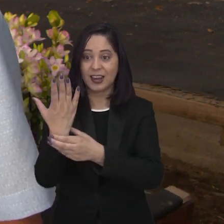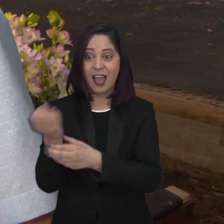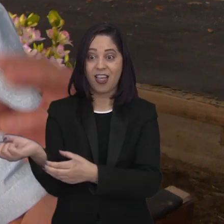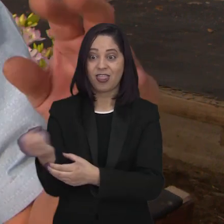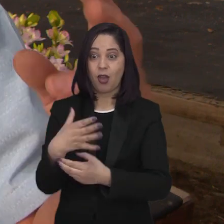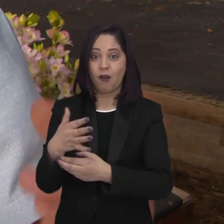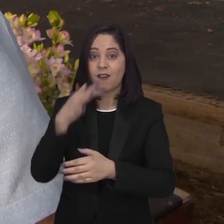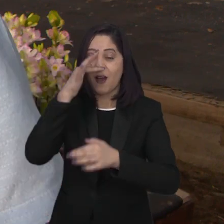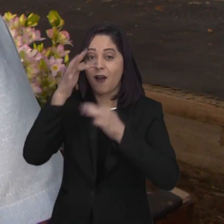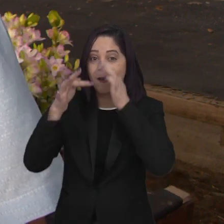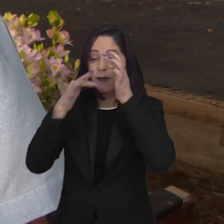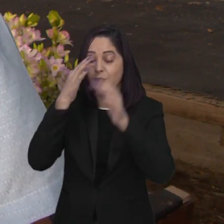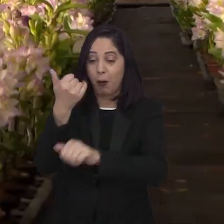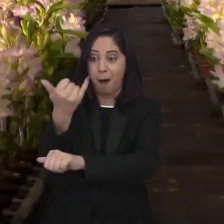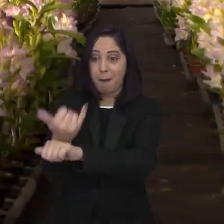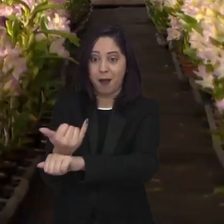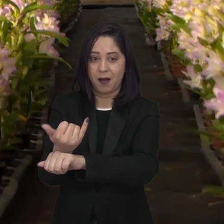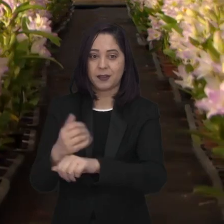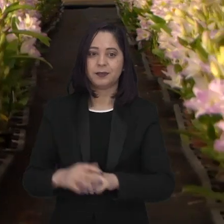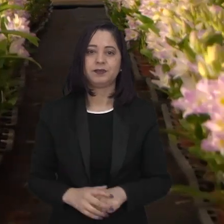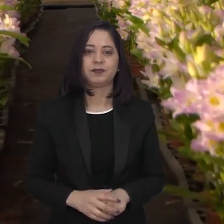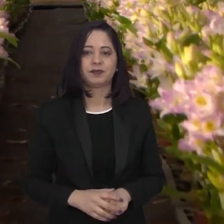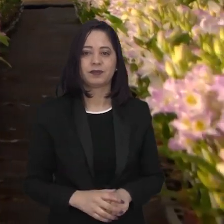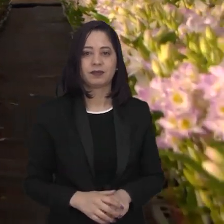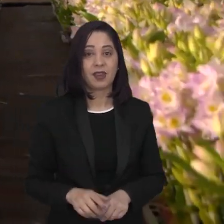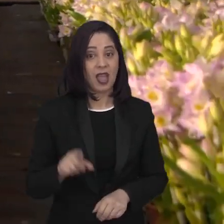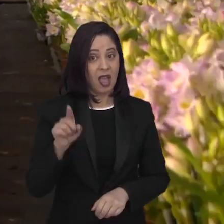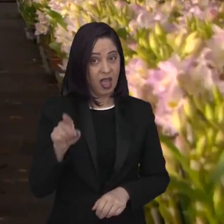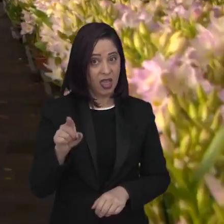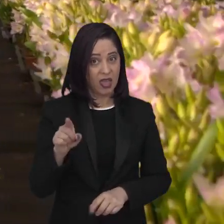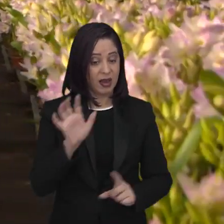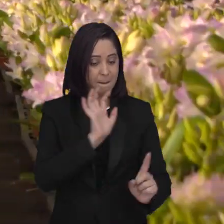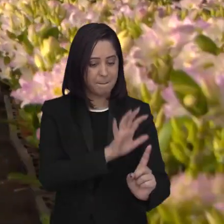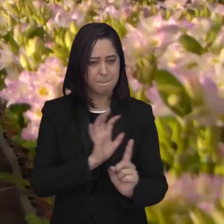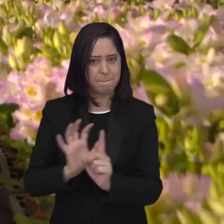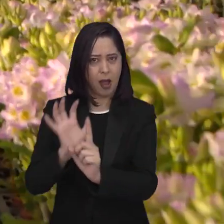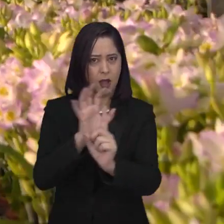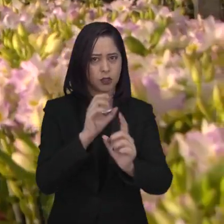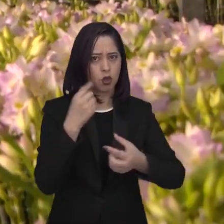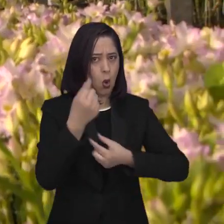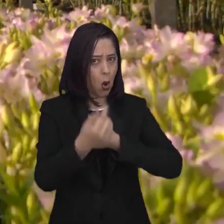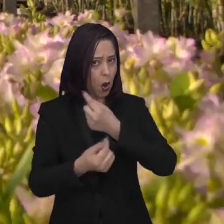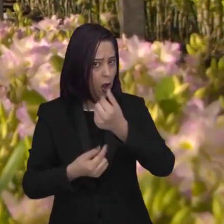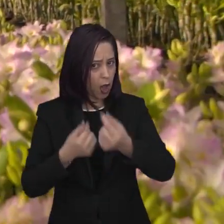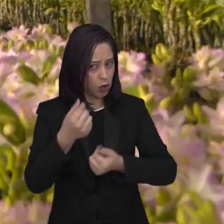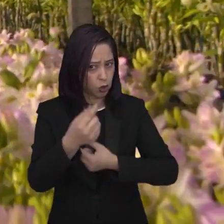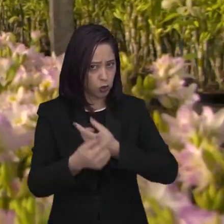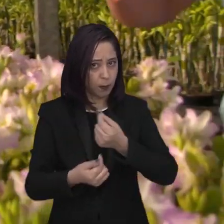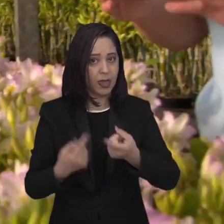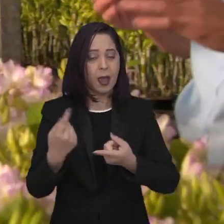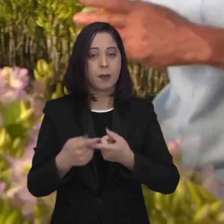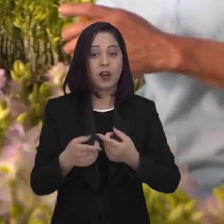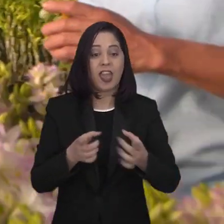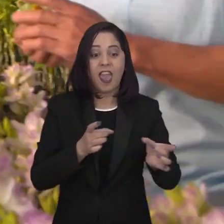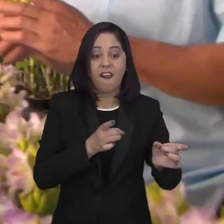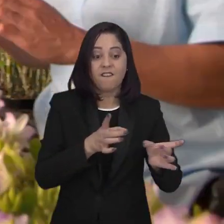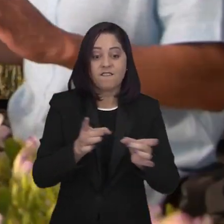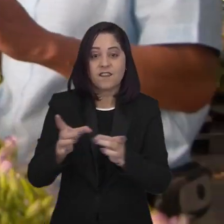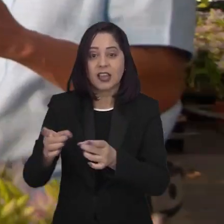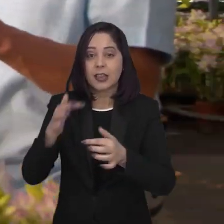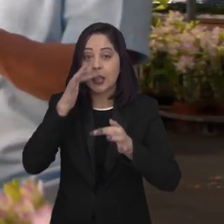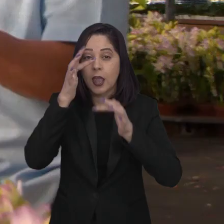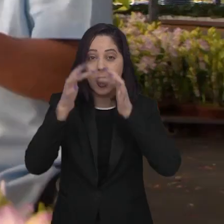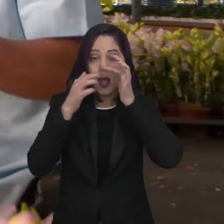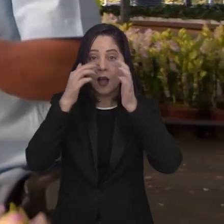a diversão, vamos dizer, deles. Kazuo impactou diretamente na economia da cidade com a exportação das flores